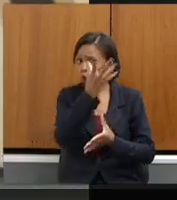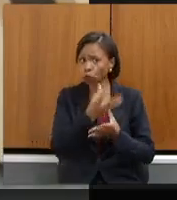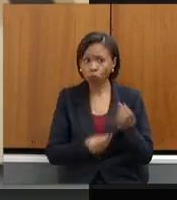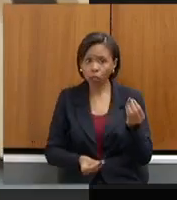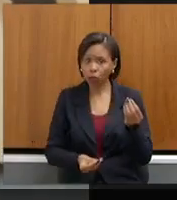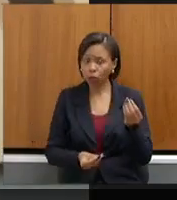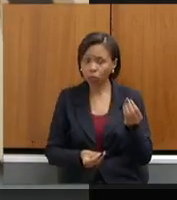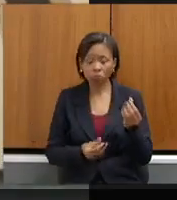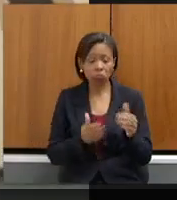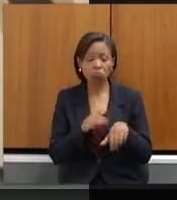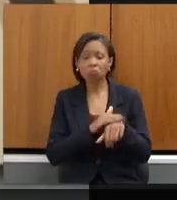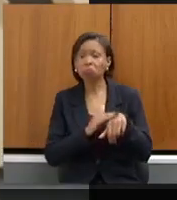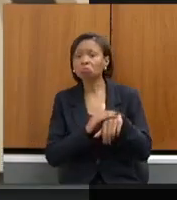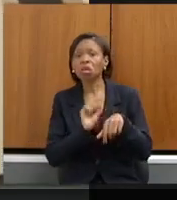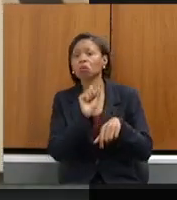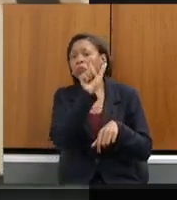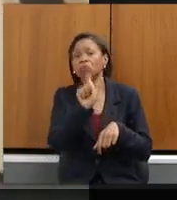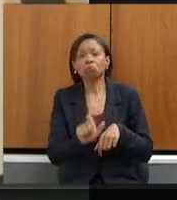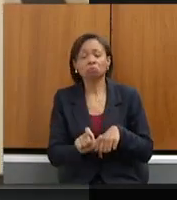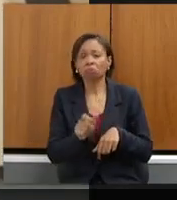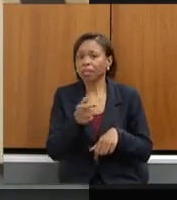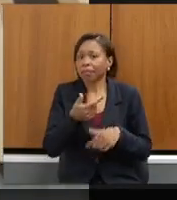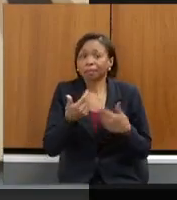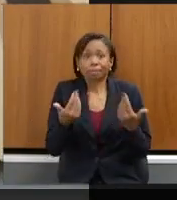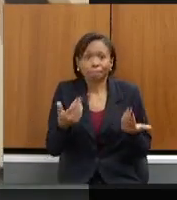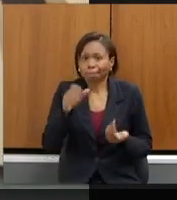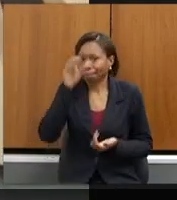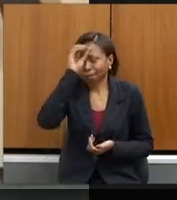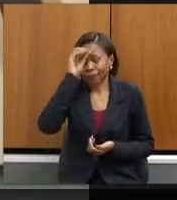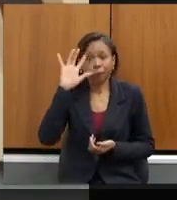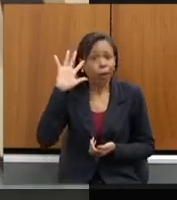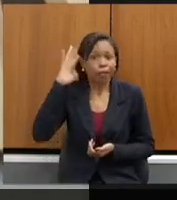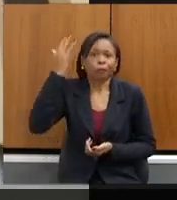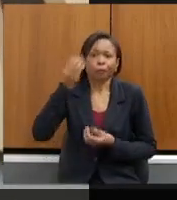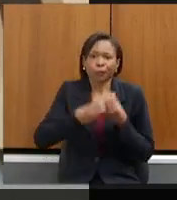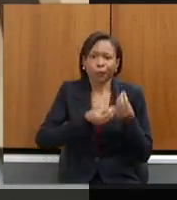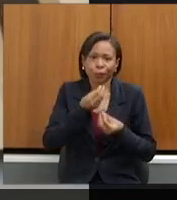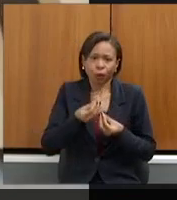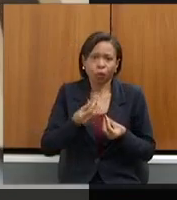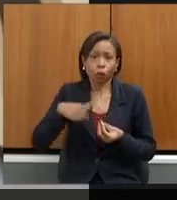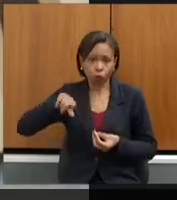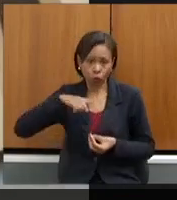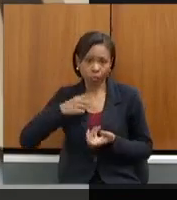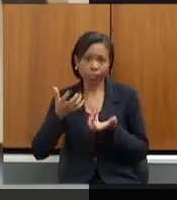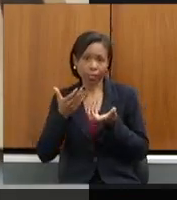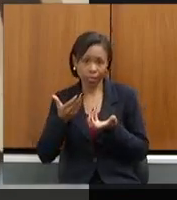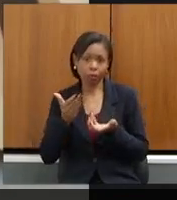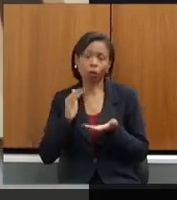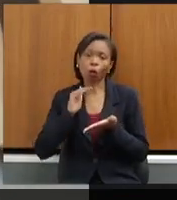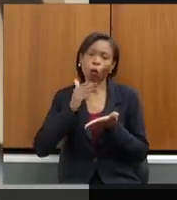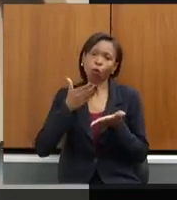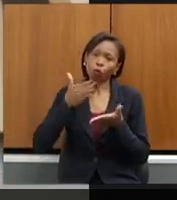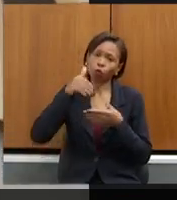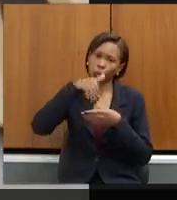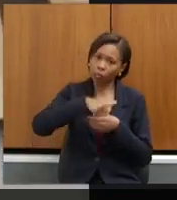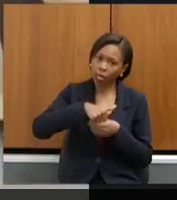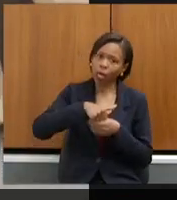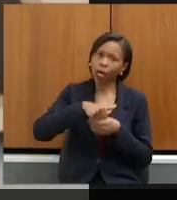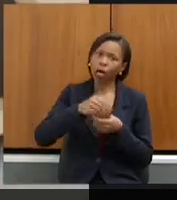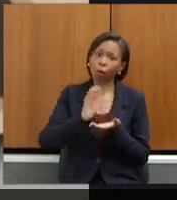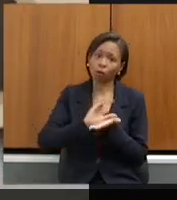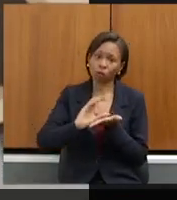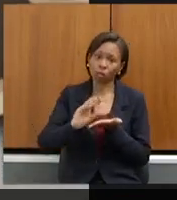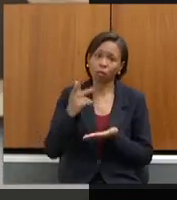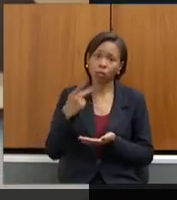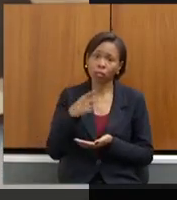conversar e resolver tanto que nós queremos botar uma verba dele numa estrada e queria botar com